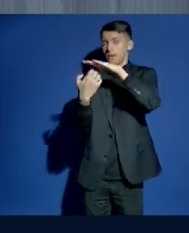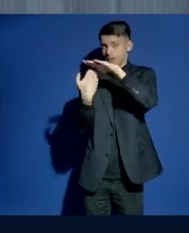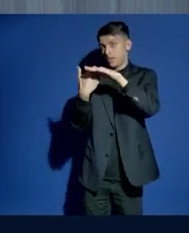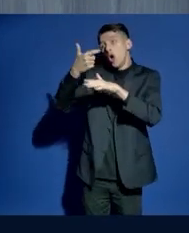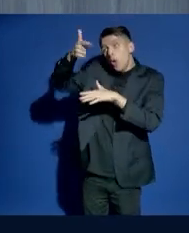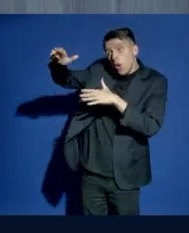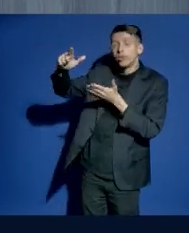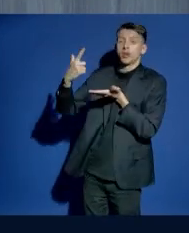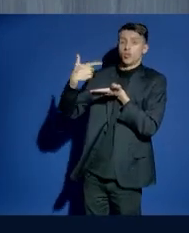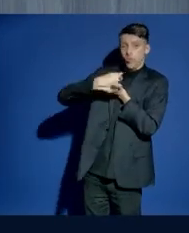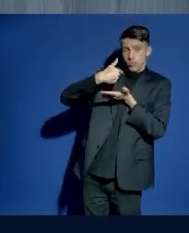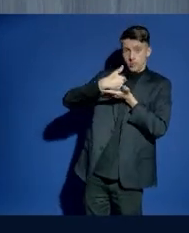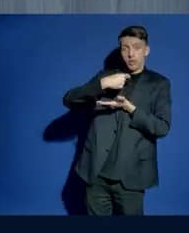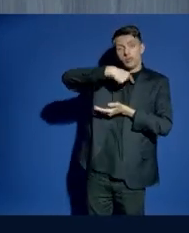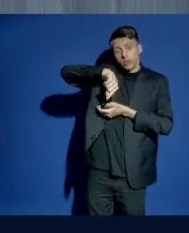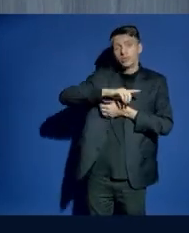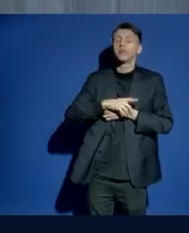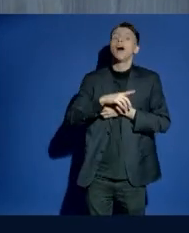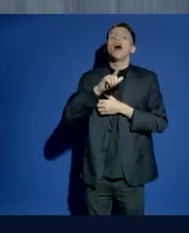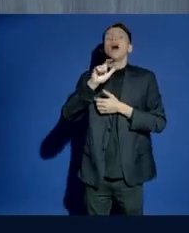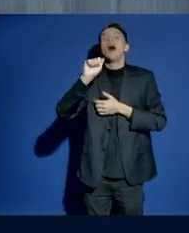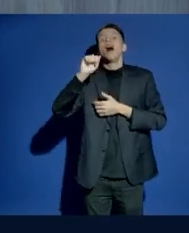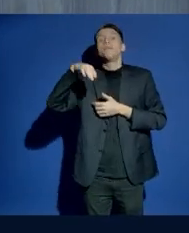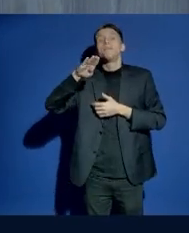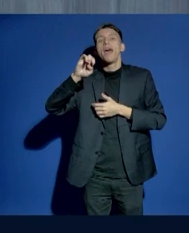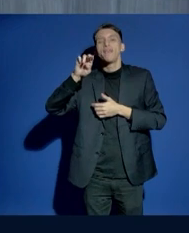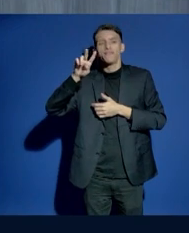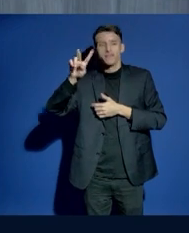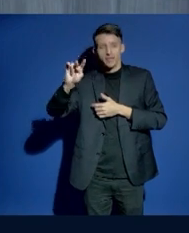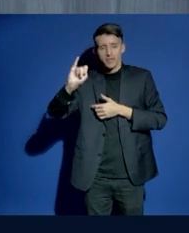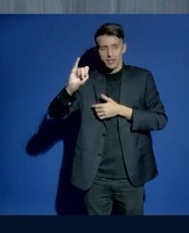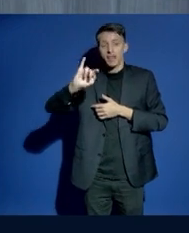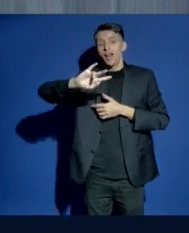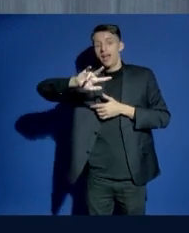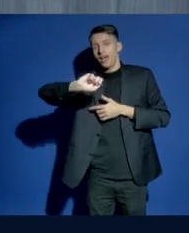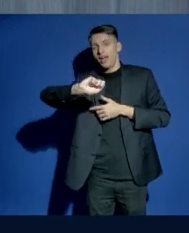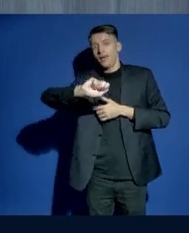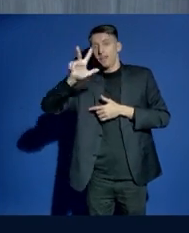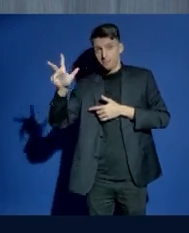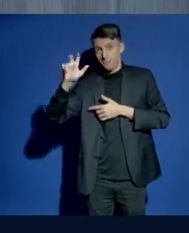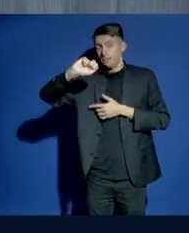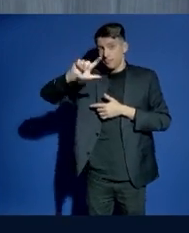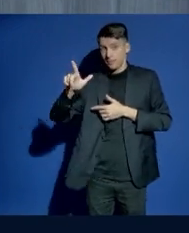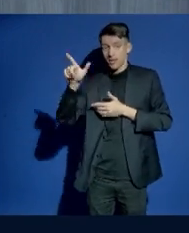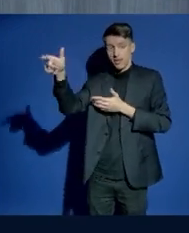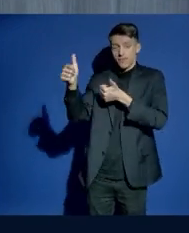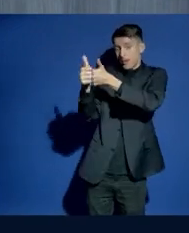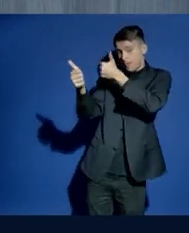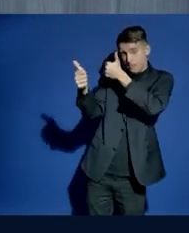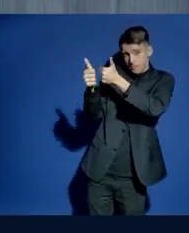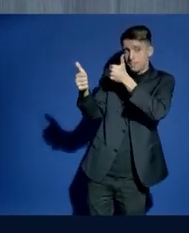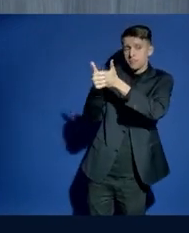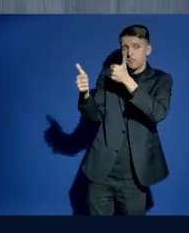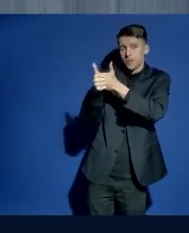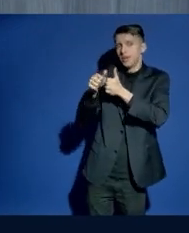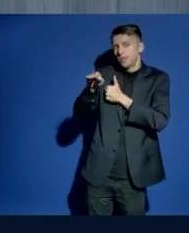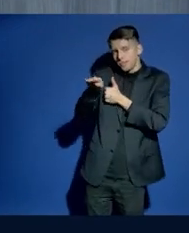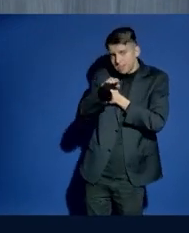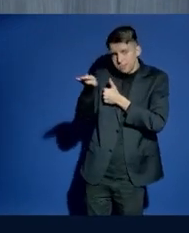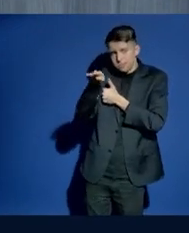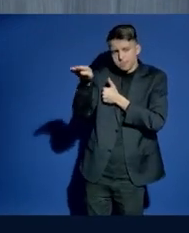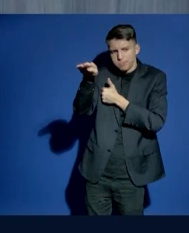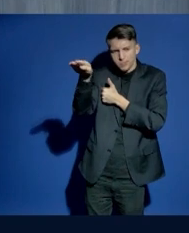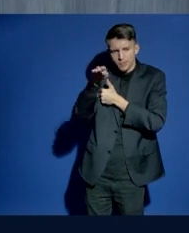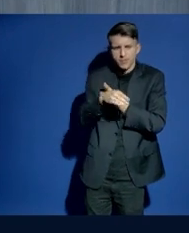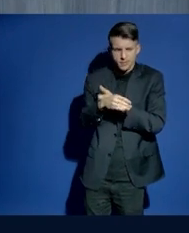então a Ambev tá a 130 km mas a término tá 15 quando você faz uma média divide por porte de combustível vai dar 80 km então